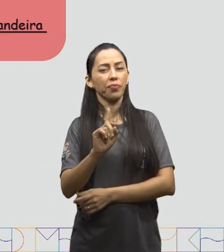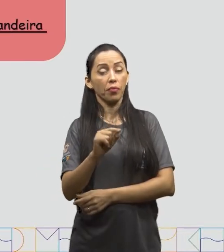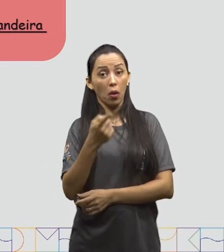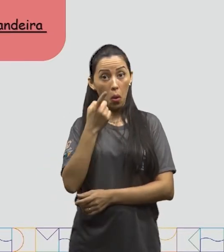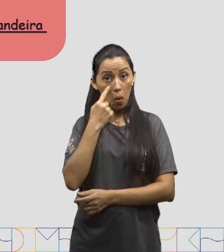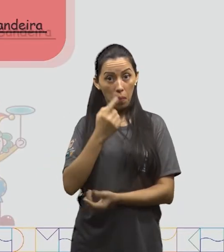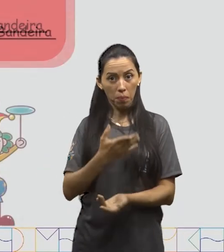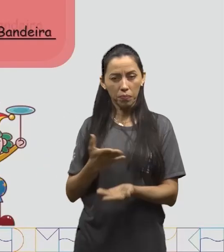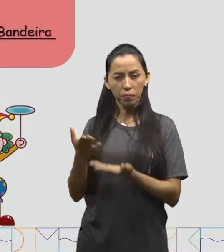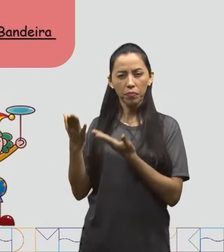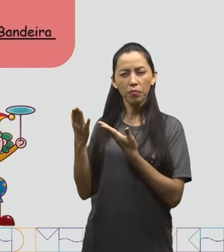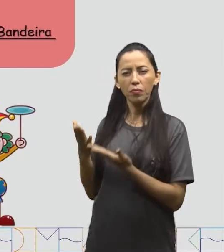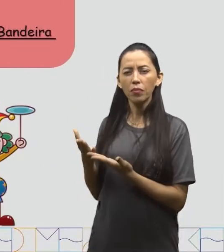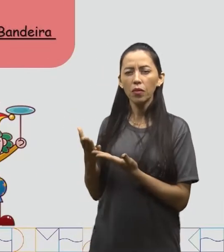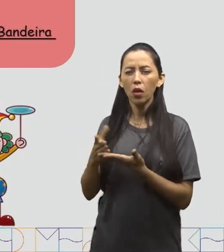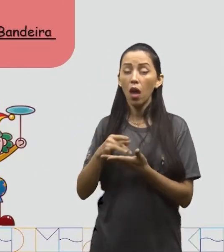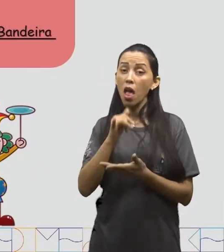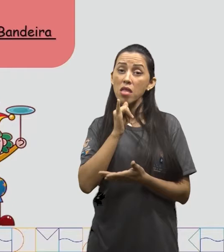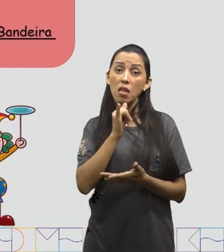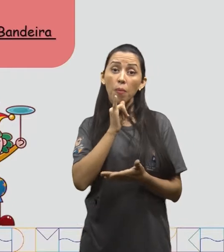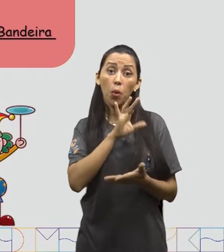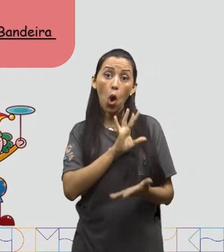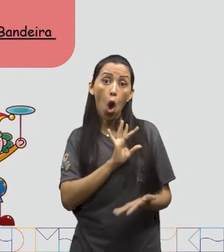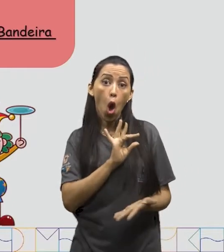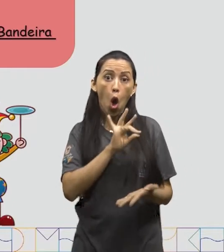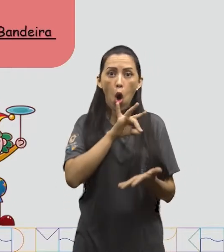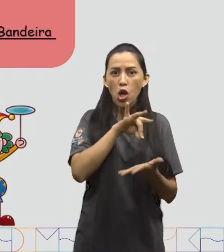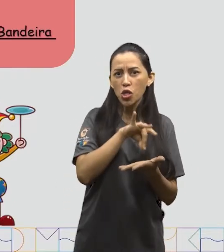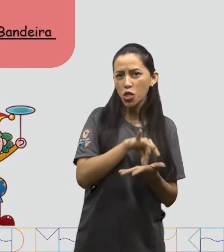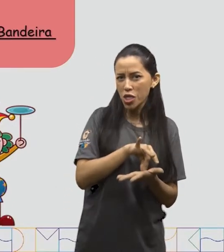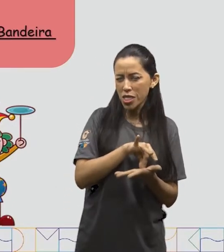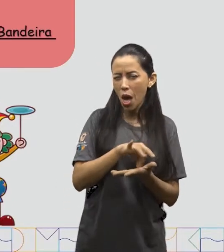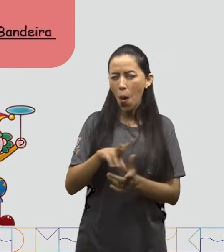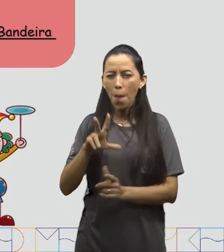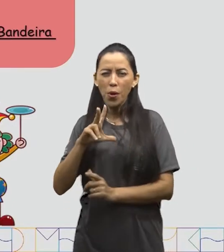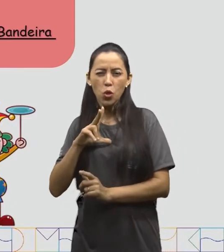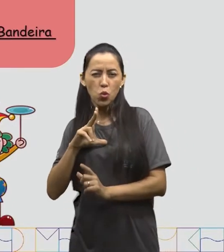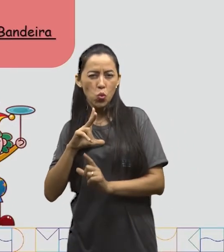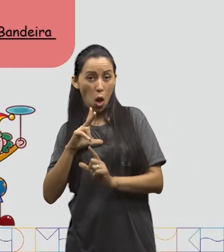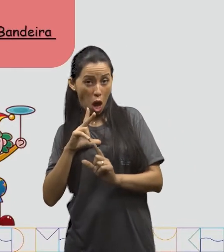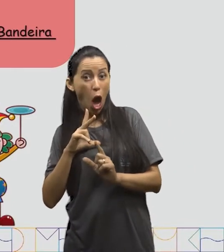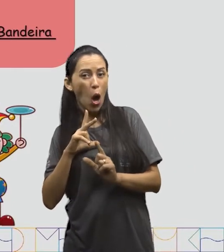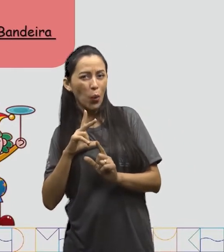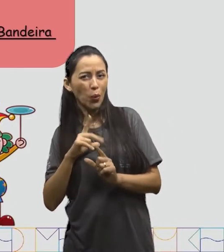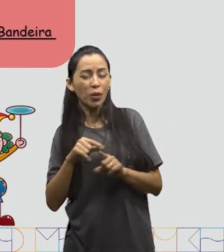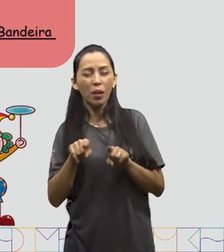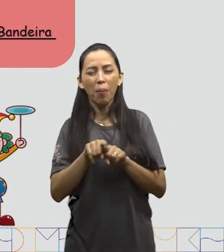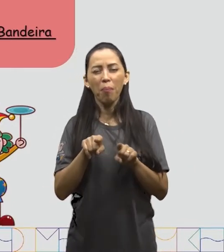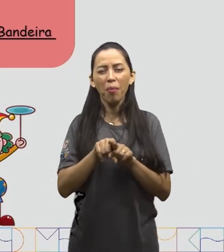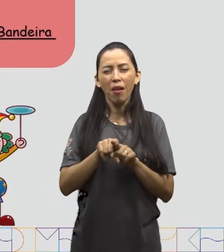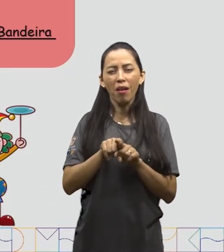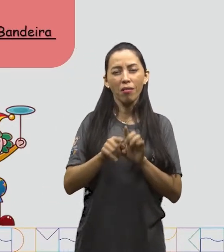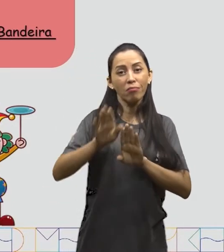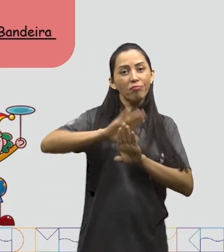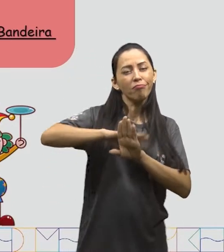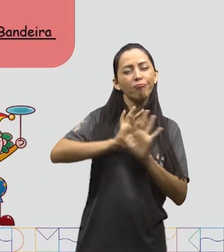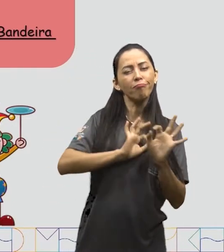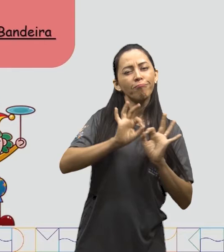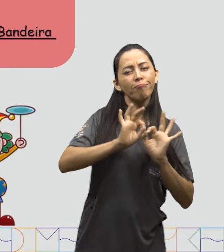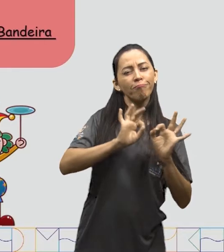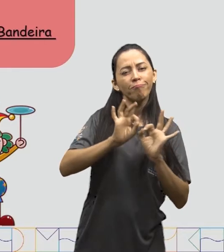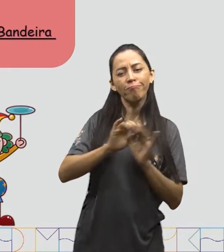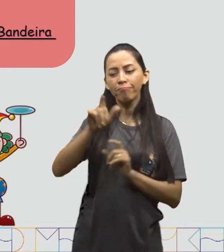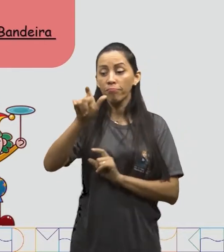obrigatórias. Veja! Original e pessoal, vibração e animação, bastidores